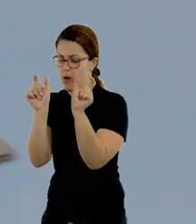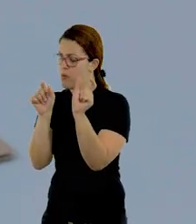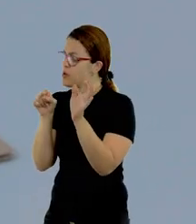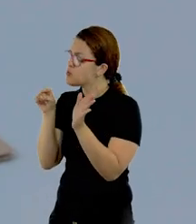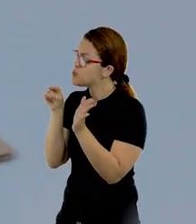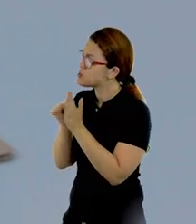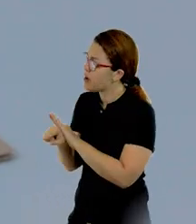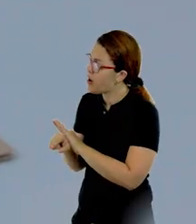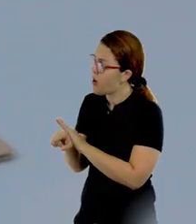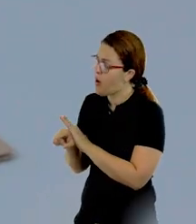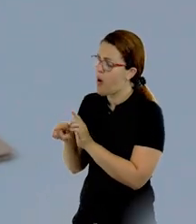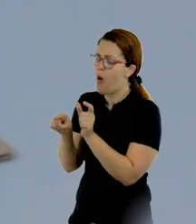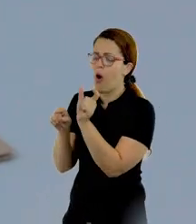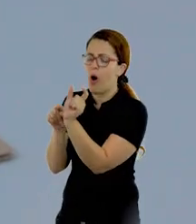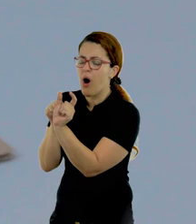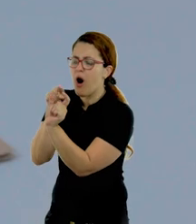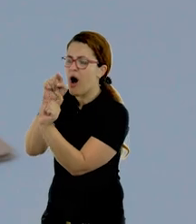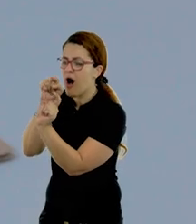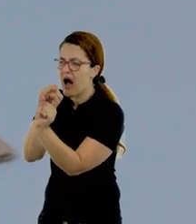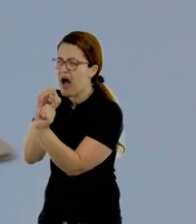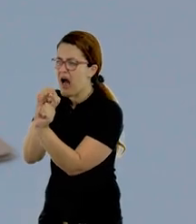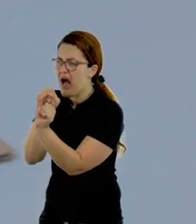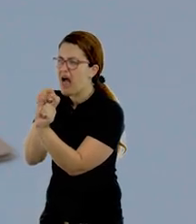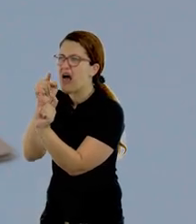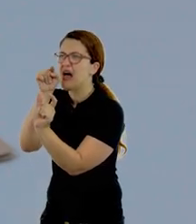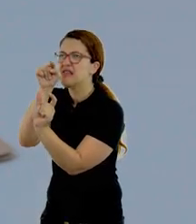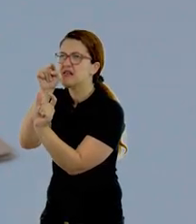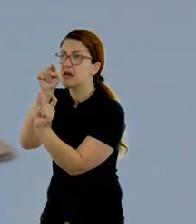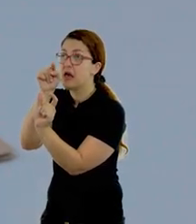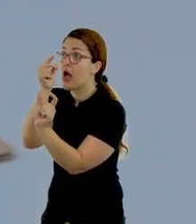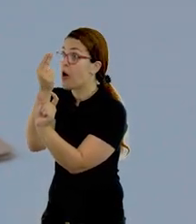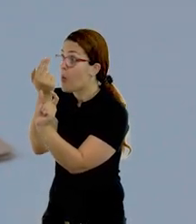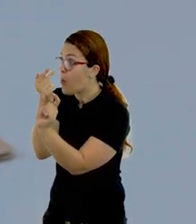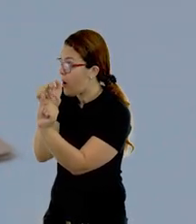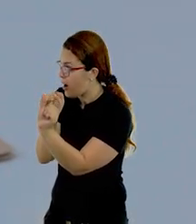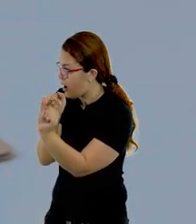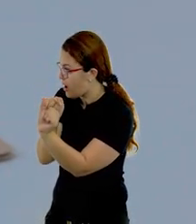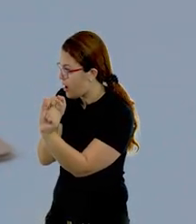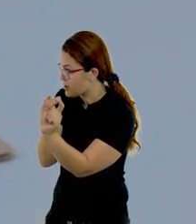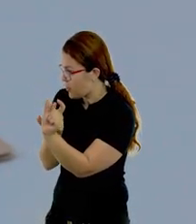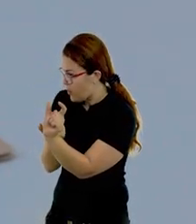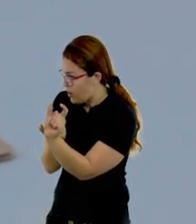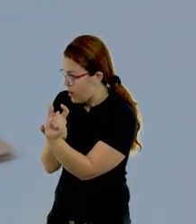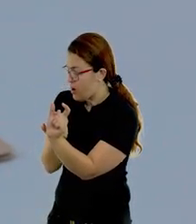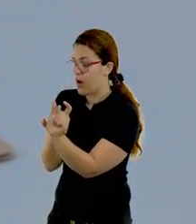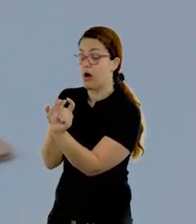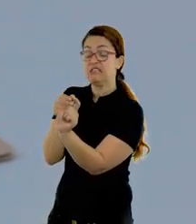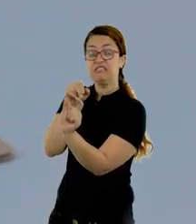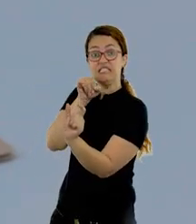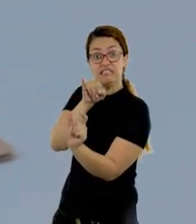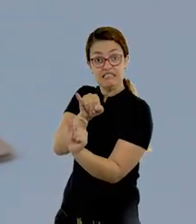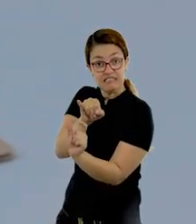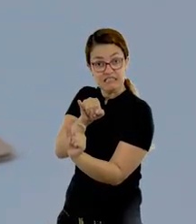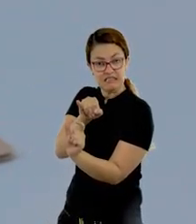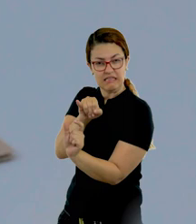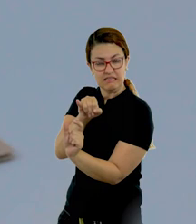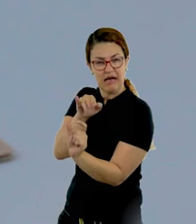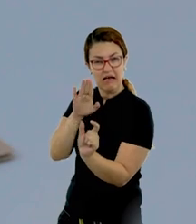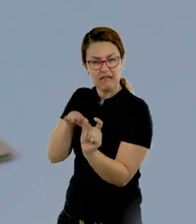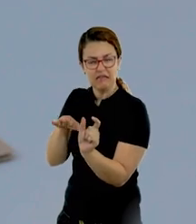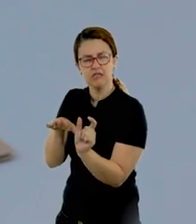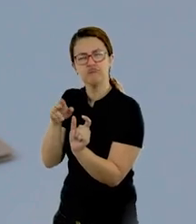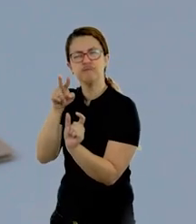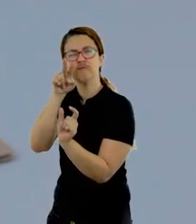visual, perguntar para a criança, olha, essa letra, ela é igual a essa? Se ainda assim a